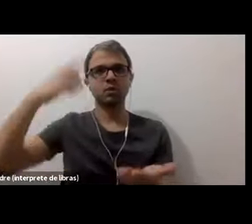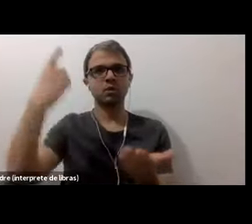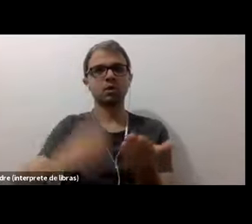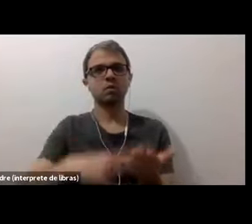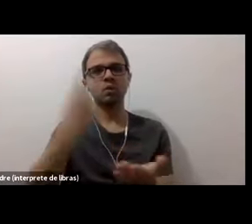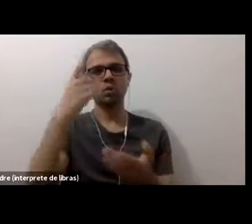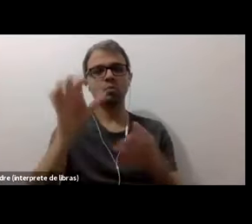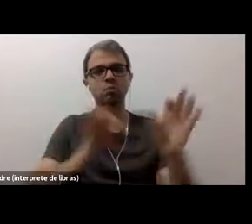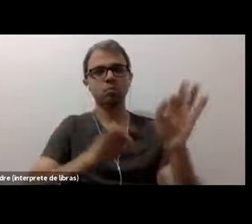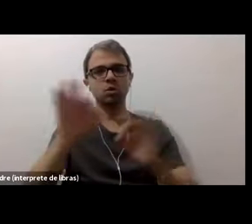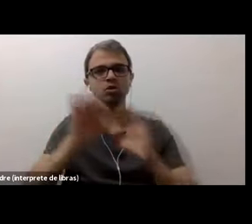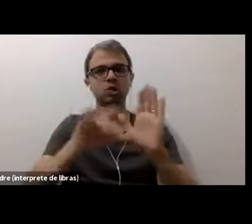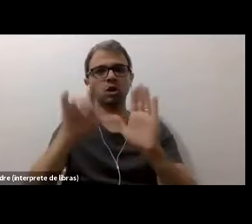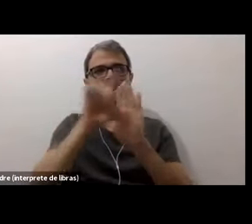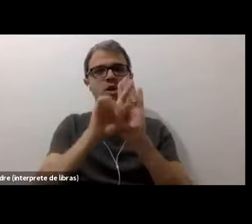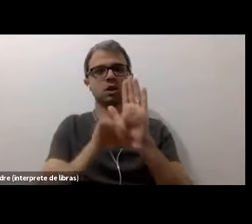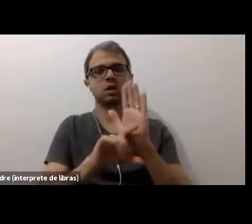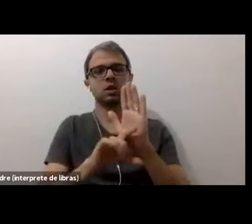o projeto